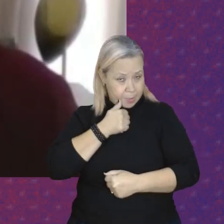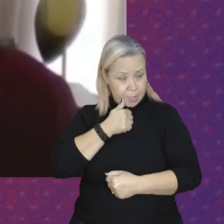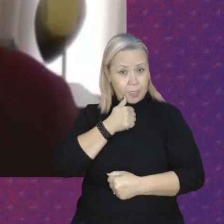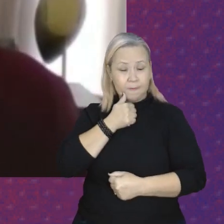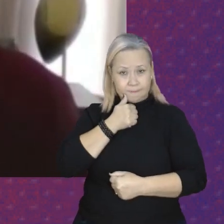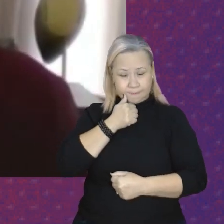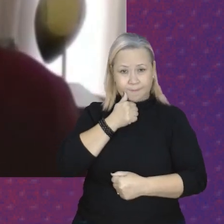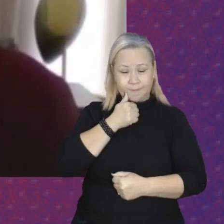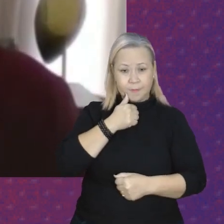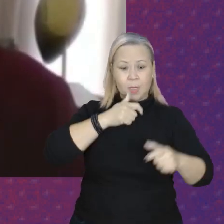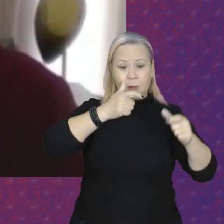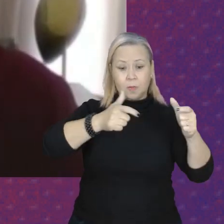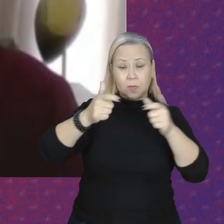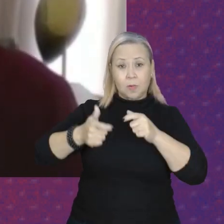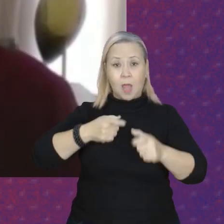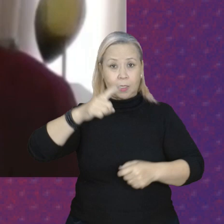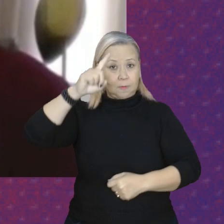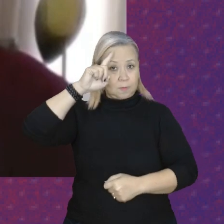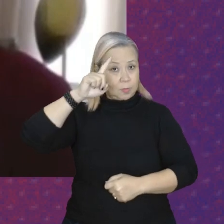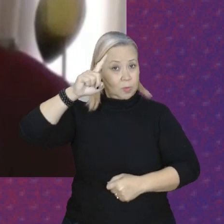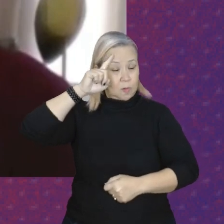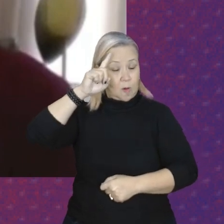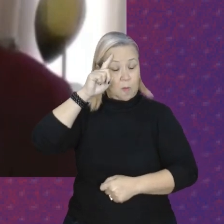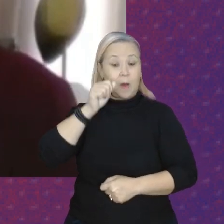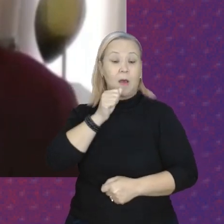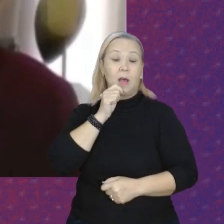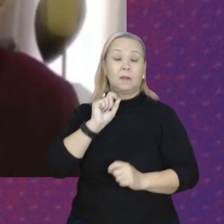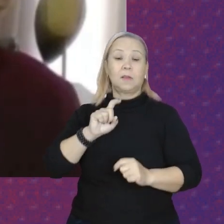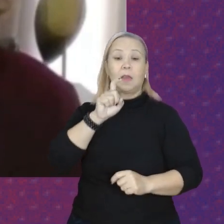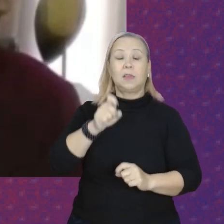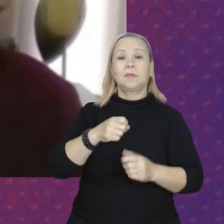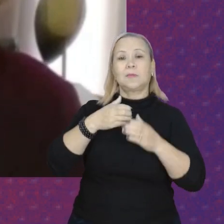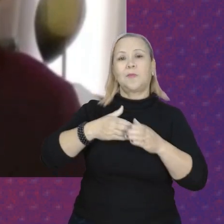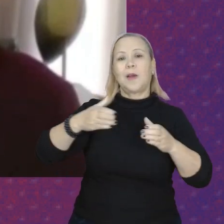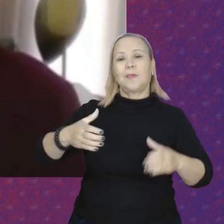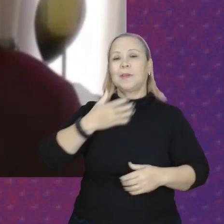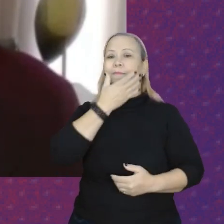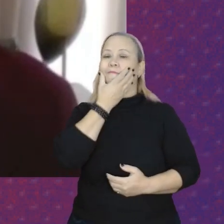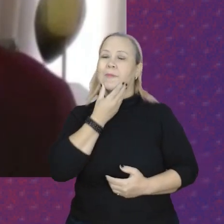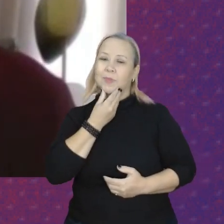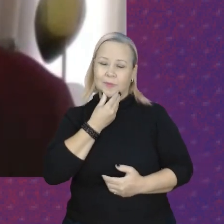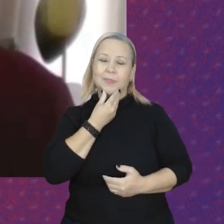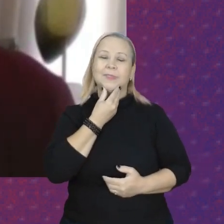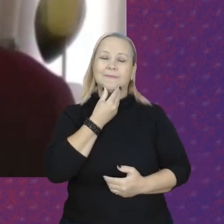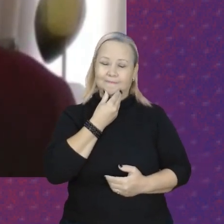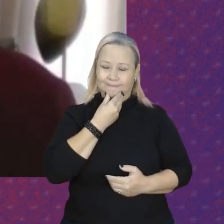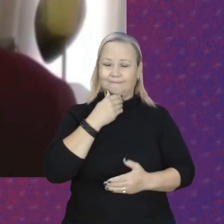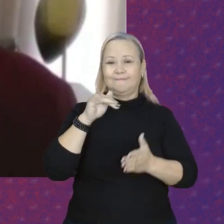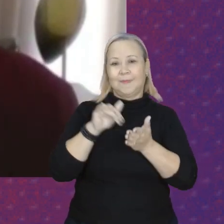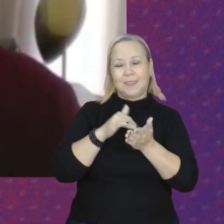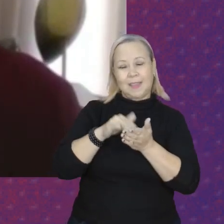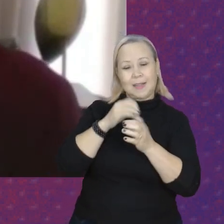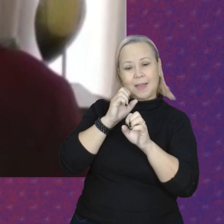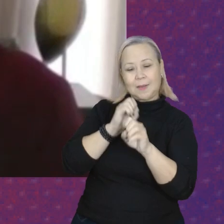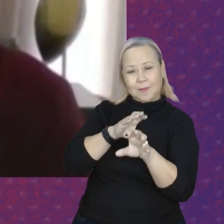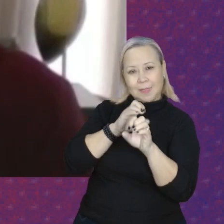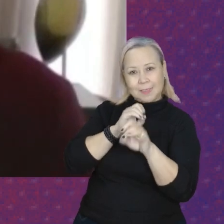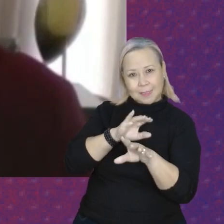os postos de comando ainda são majoritariamente masculinos. Secretários de